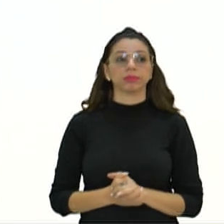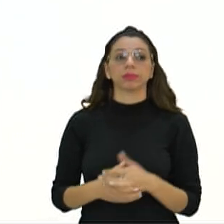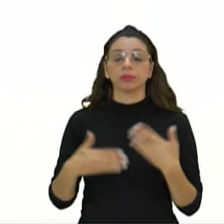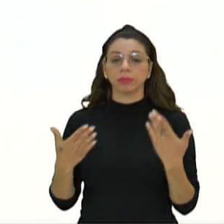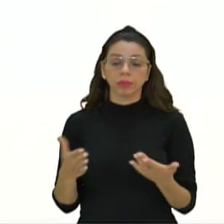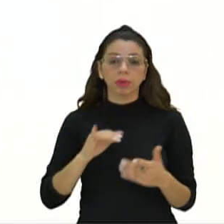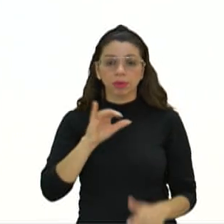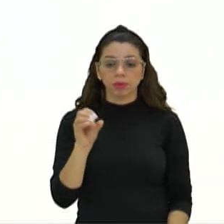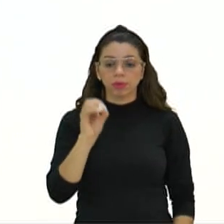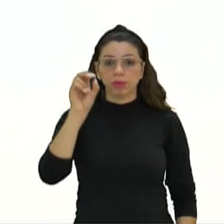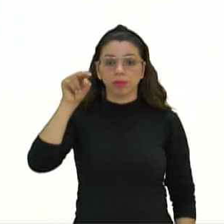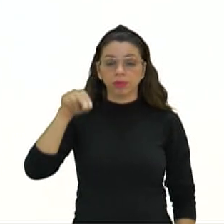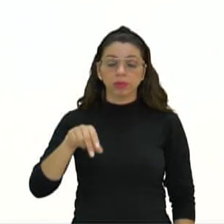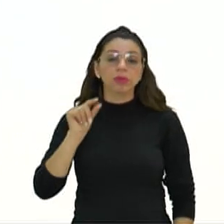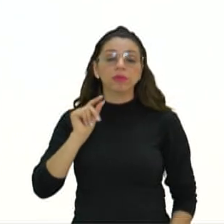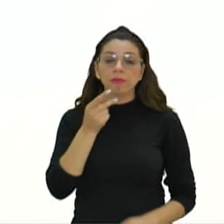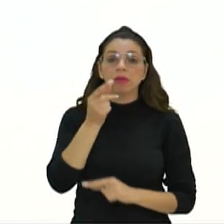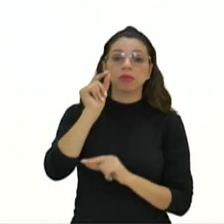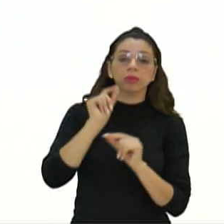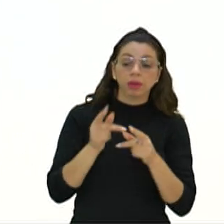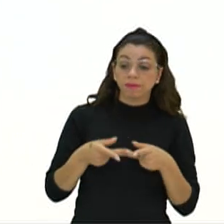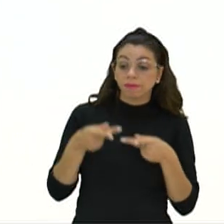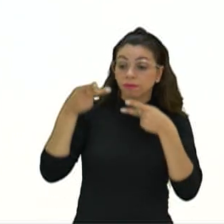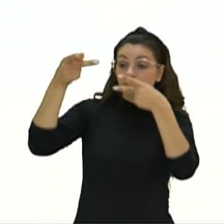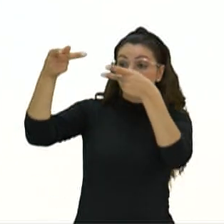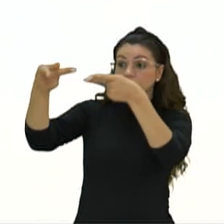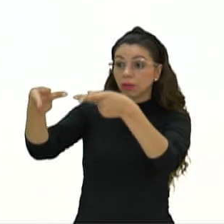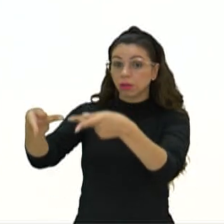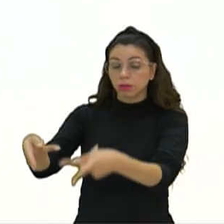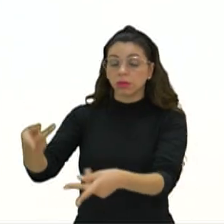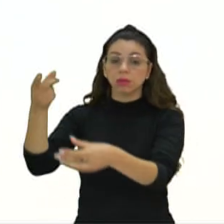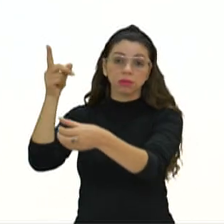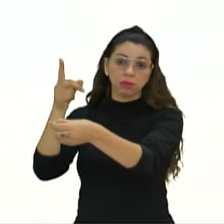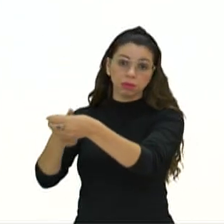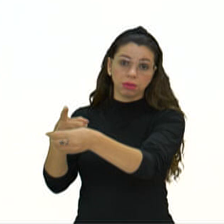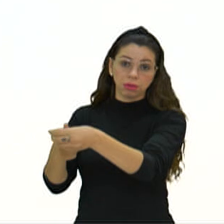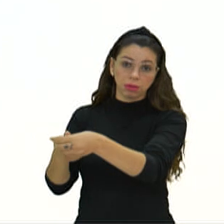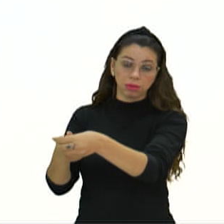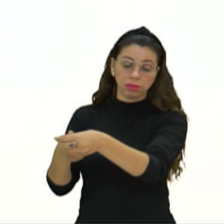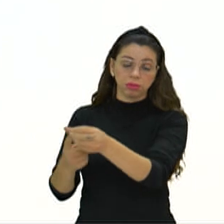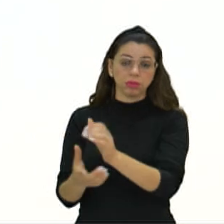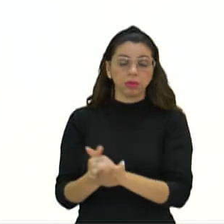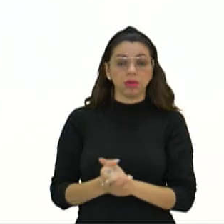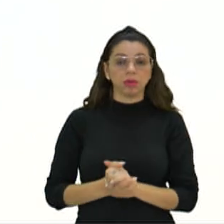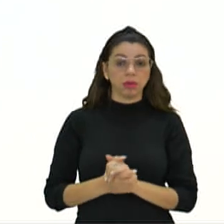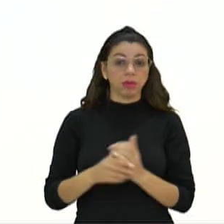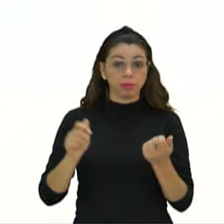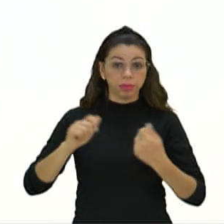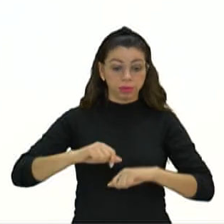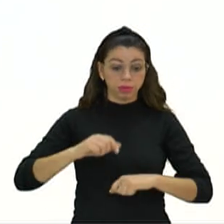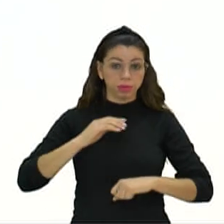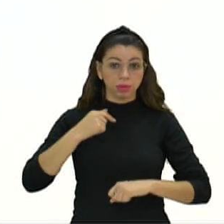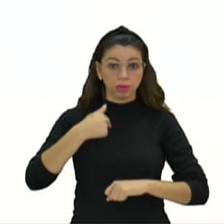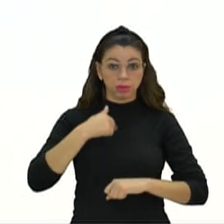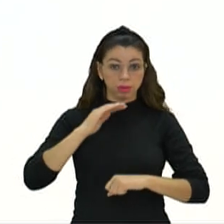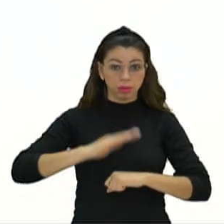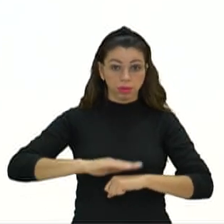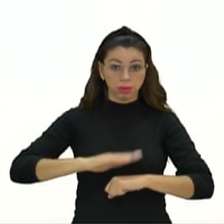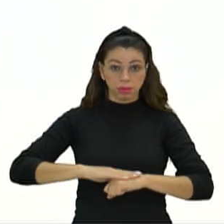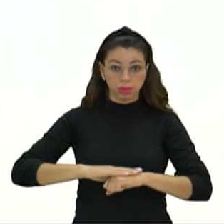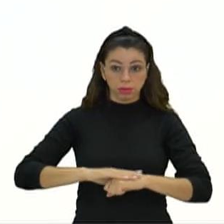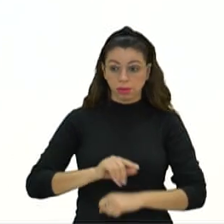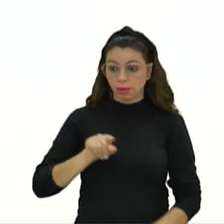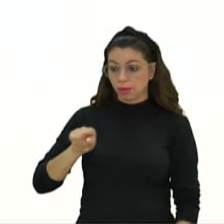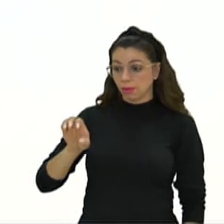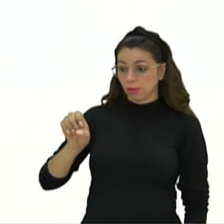ele visitaria Petrópolis. Inclusive, você não pode esquecer de fazer a mudança do pronome, né? Eu, tem que ser ele,